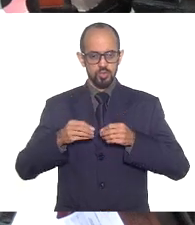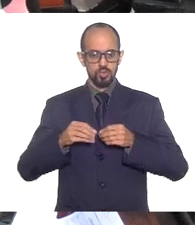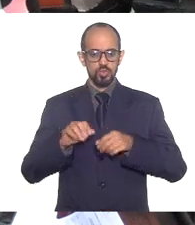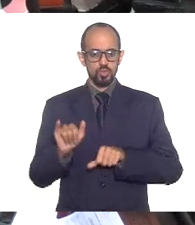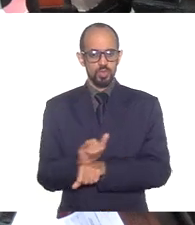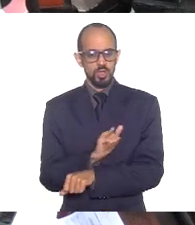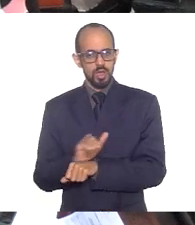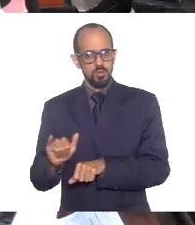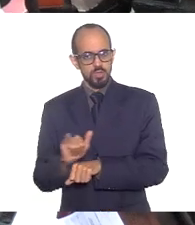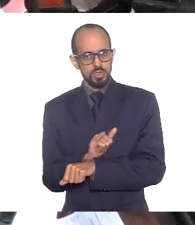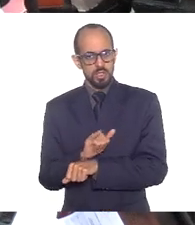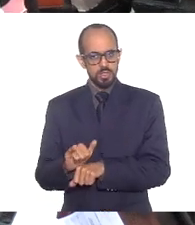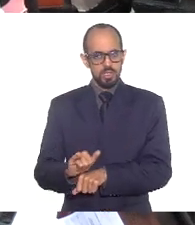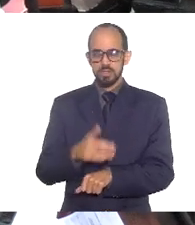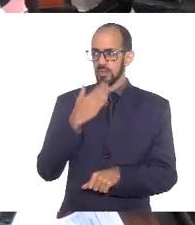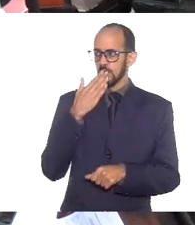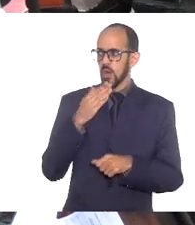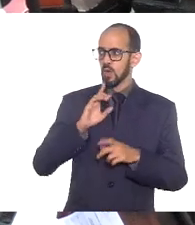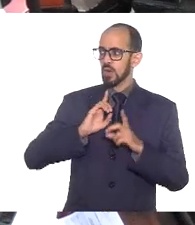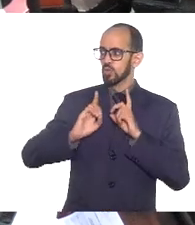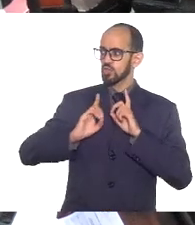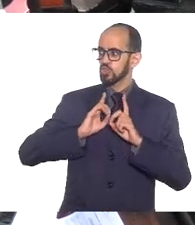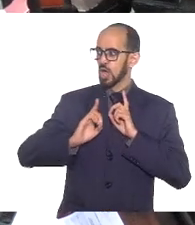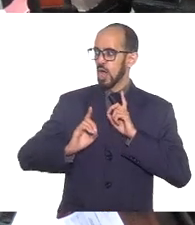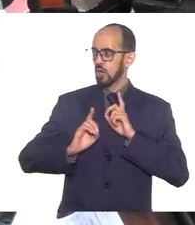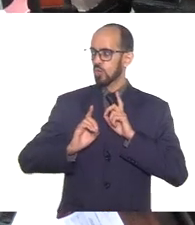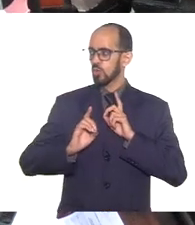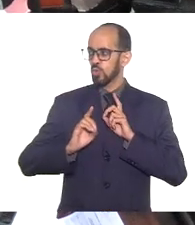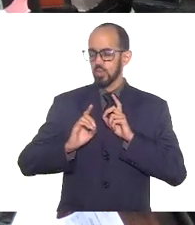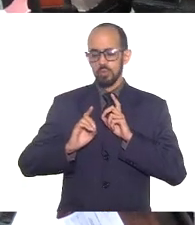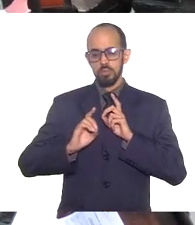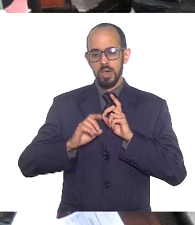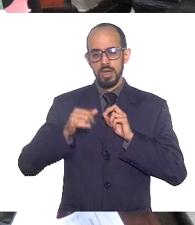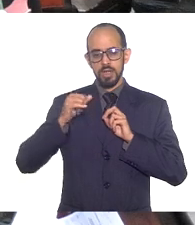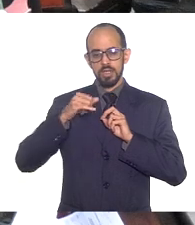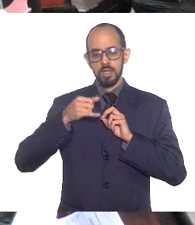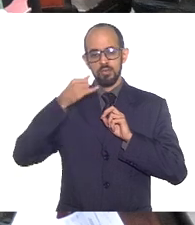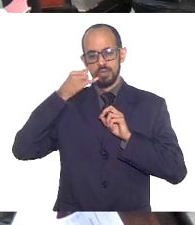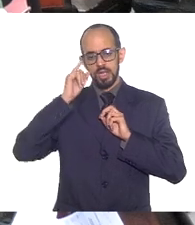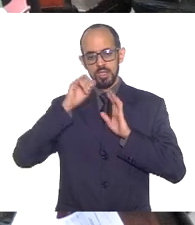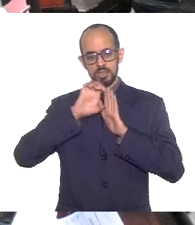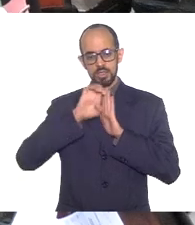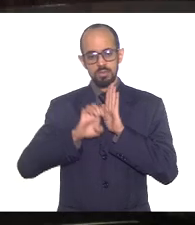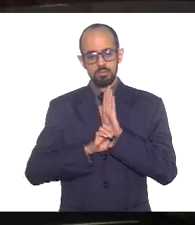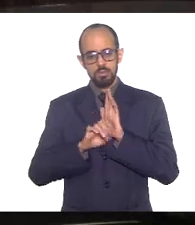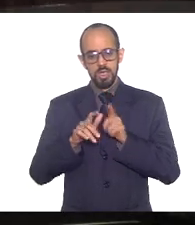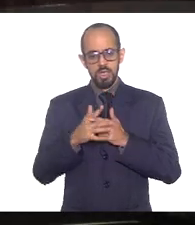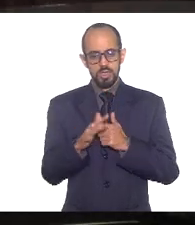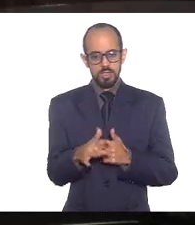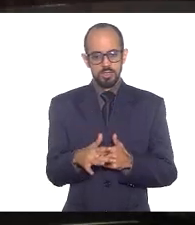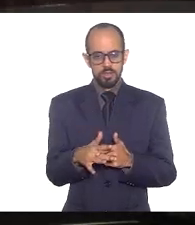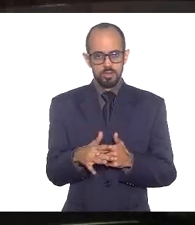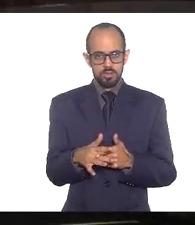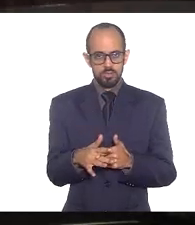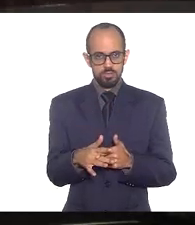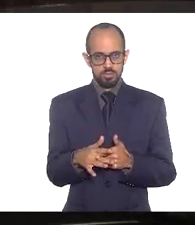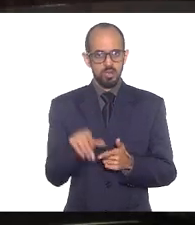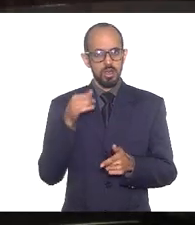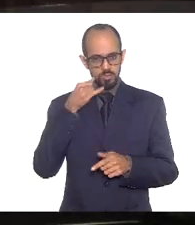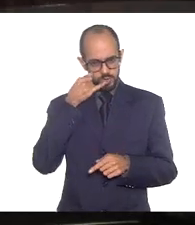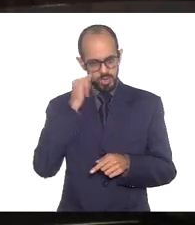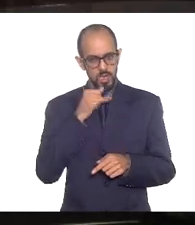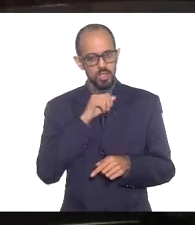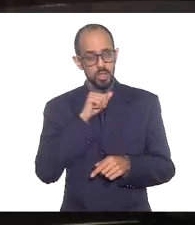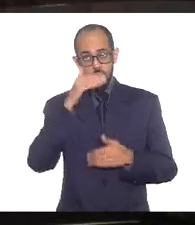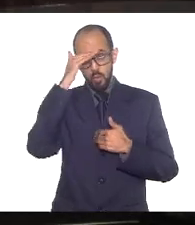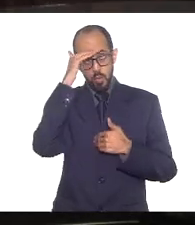quero diálogo e que ela precisa inclusive que ninguém emendasse o projeto em confiança a